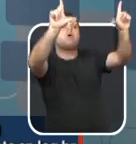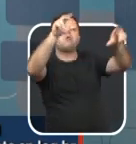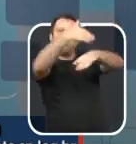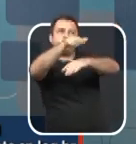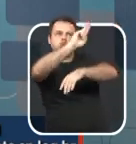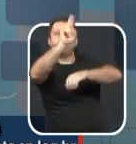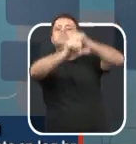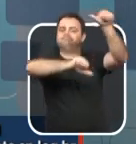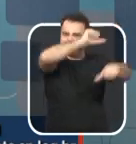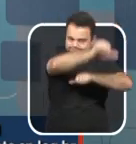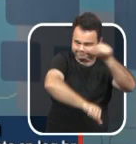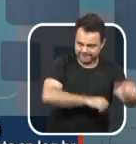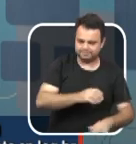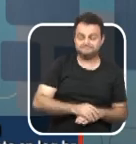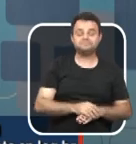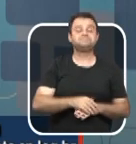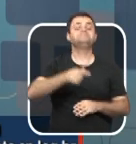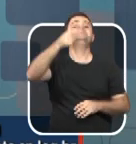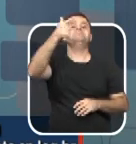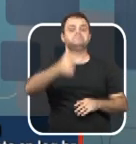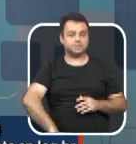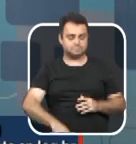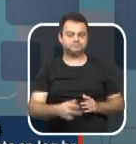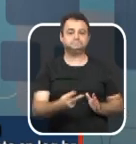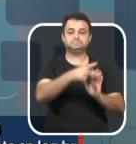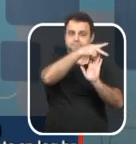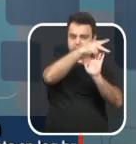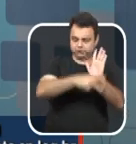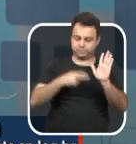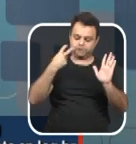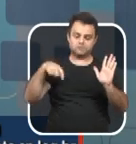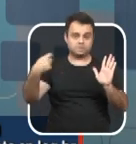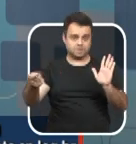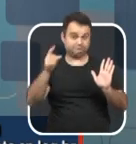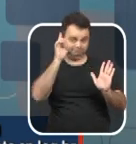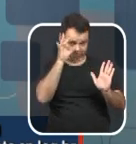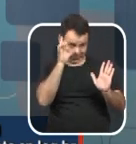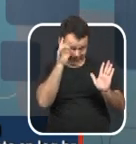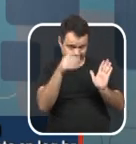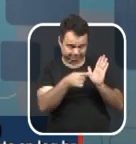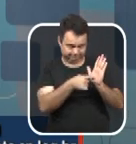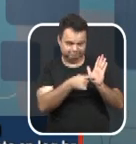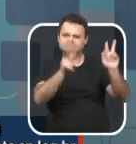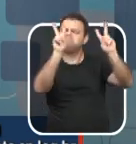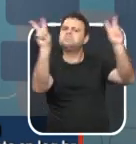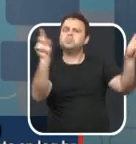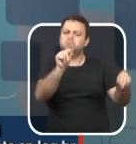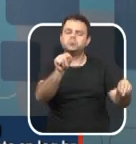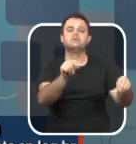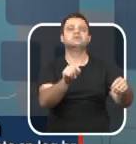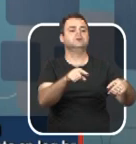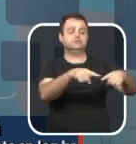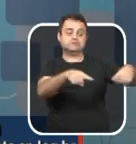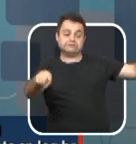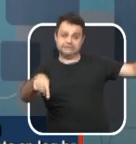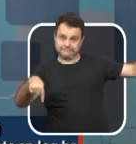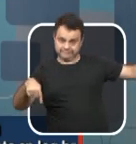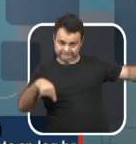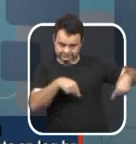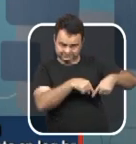em primeira votação o plenário vai deliberar sobre o projeto de Bruno Moura que autoriza o poder executivo